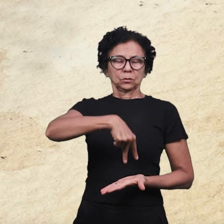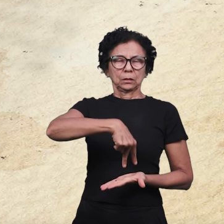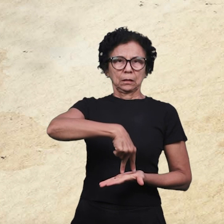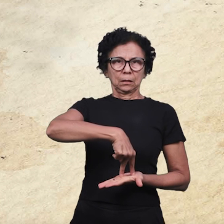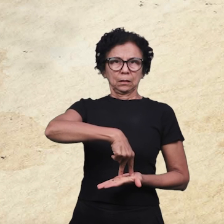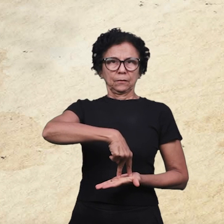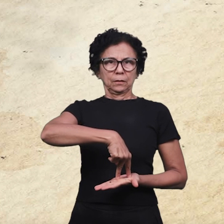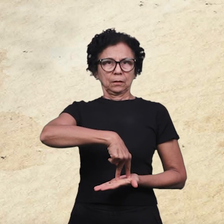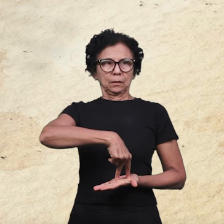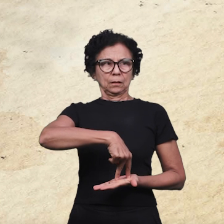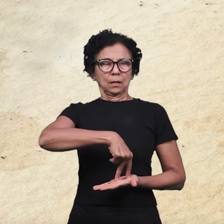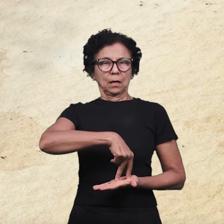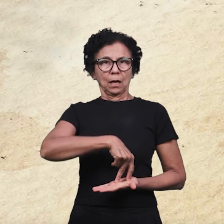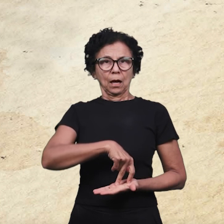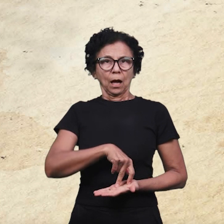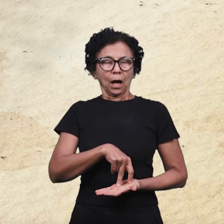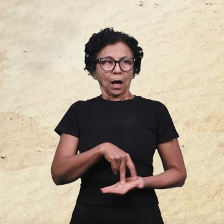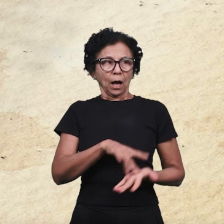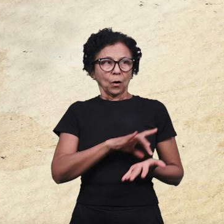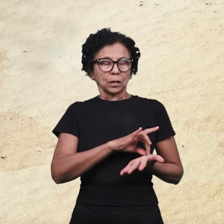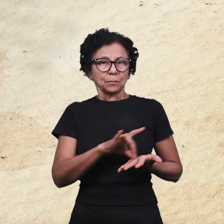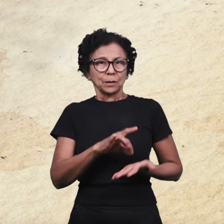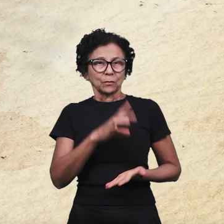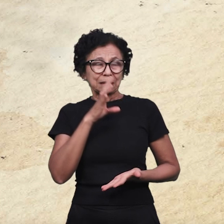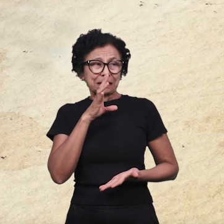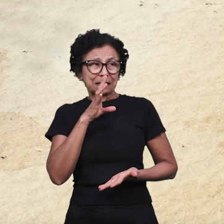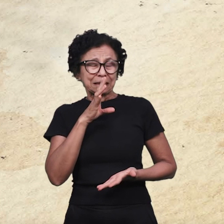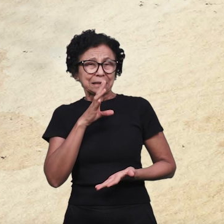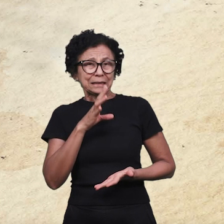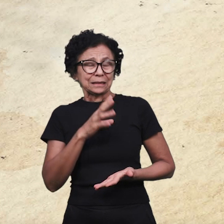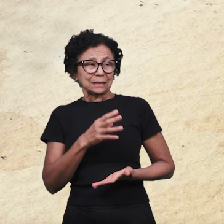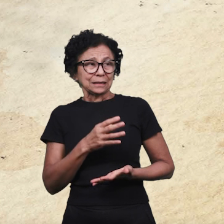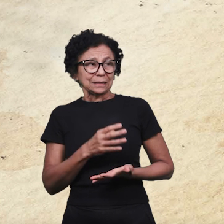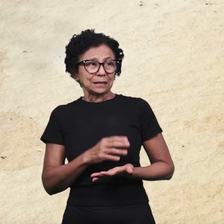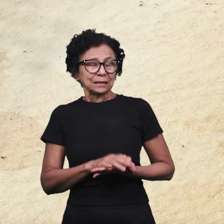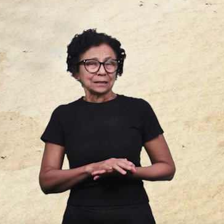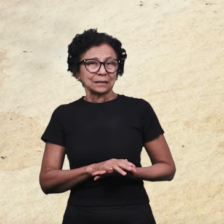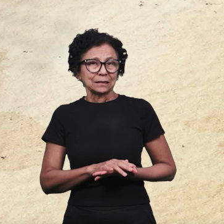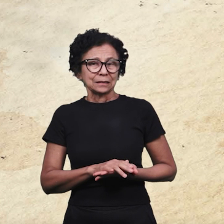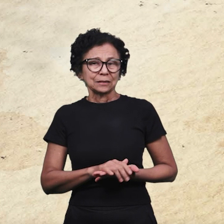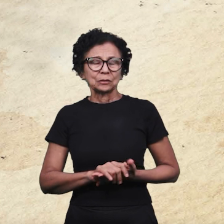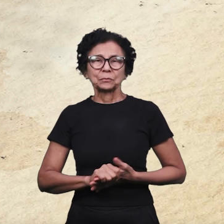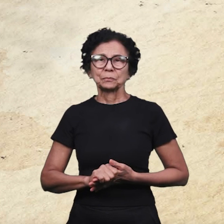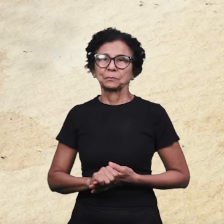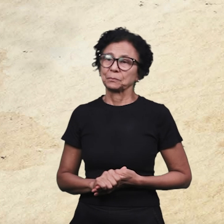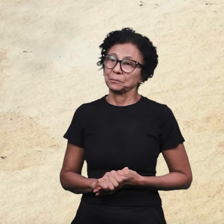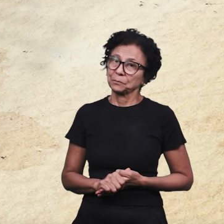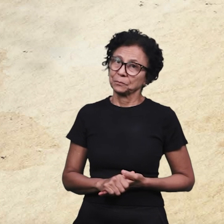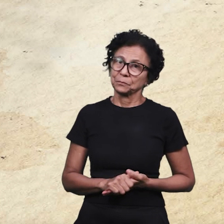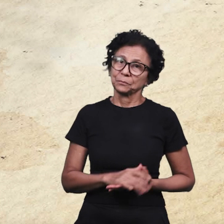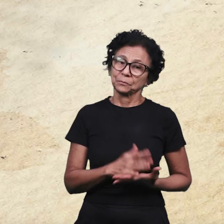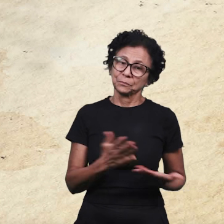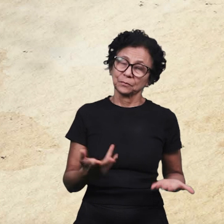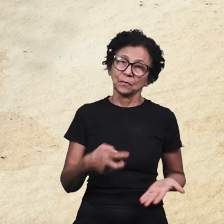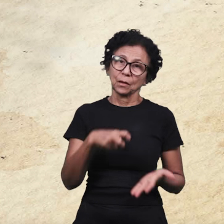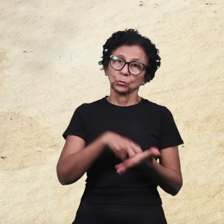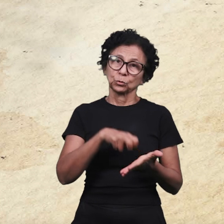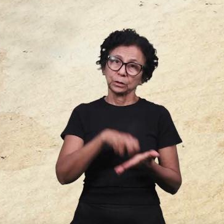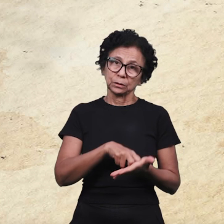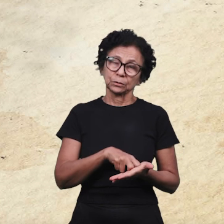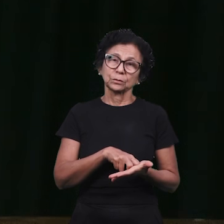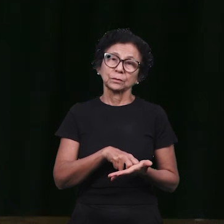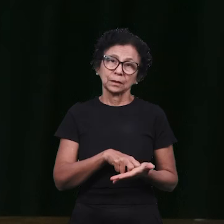e Amã se pôs de fé porque viu que já o mal lhe era determinado pelo rei. Então veja bem, já veio o juízo sobre